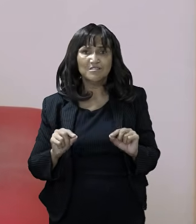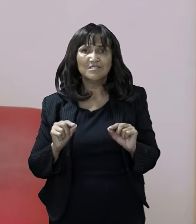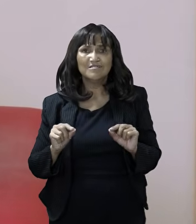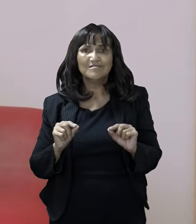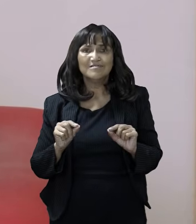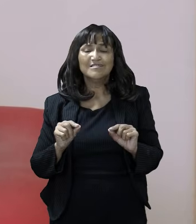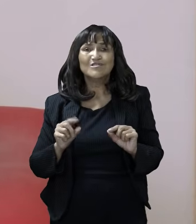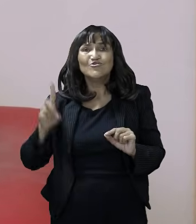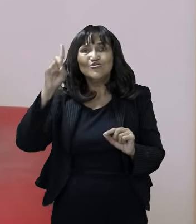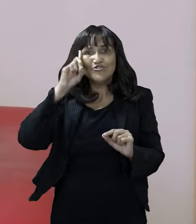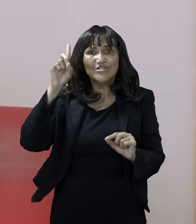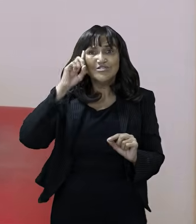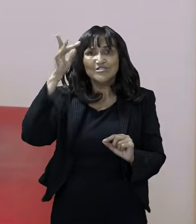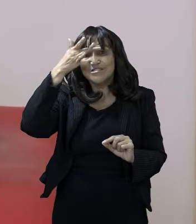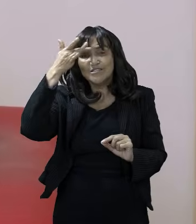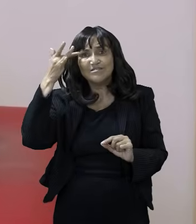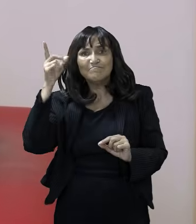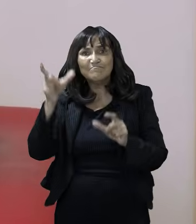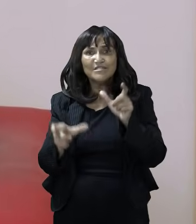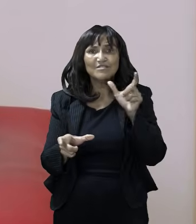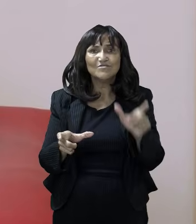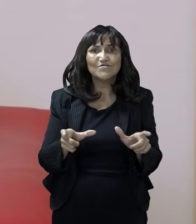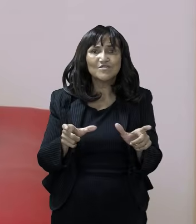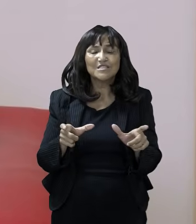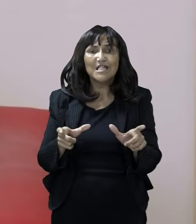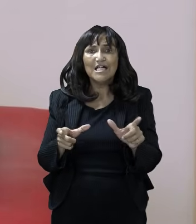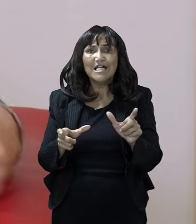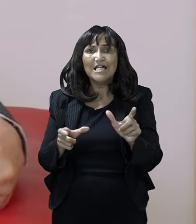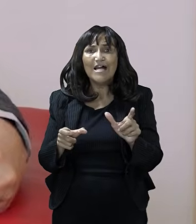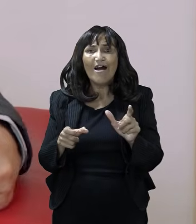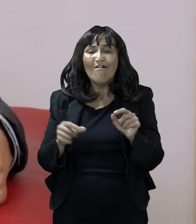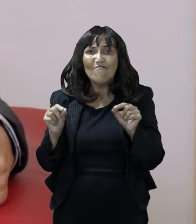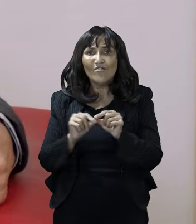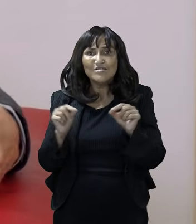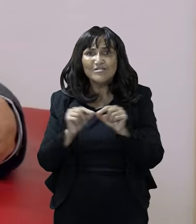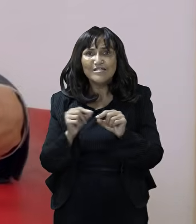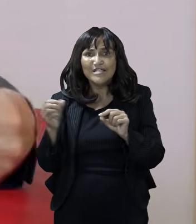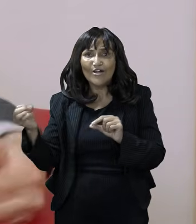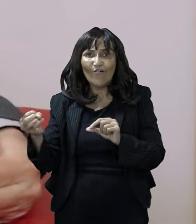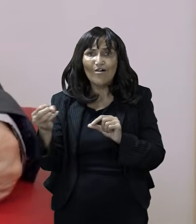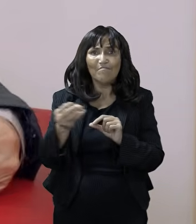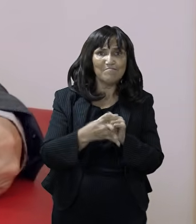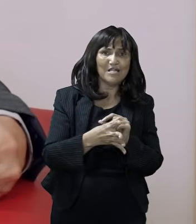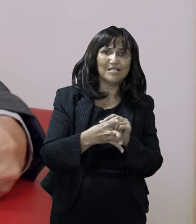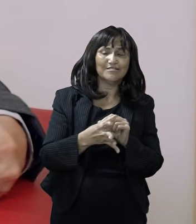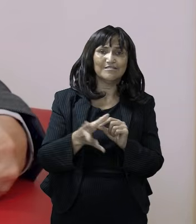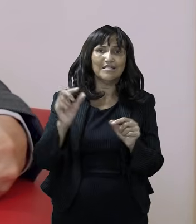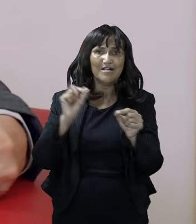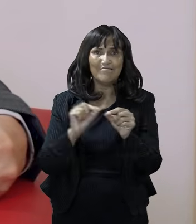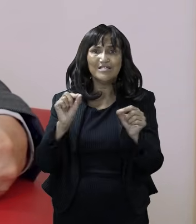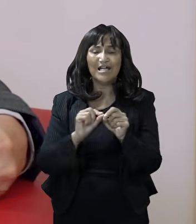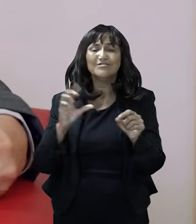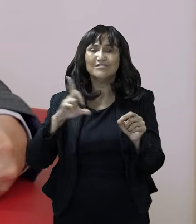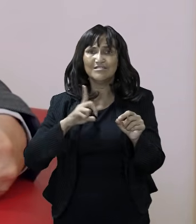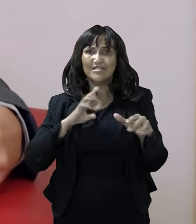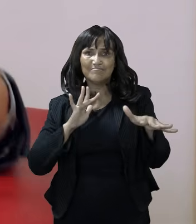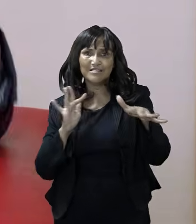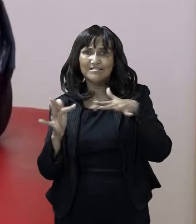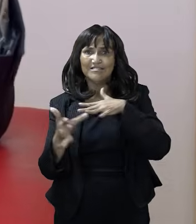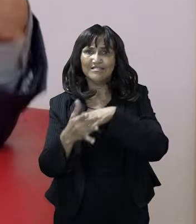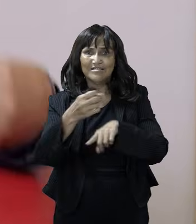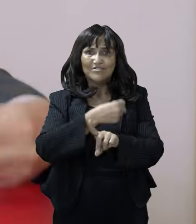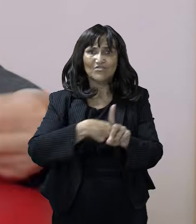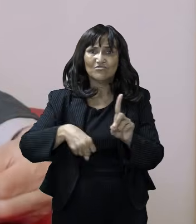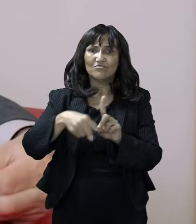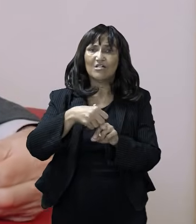no cotidiano das pessoas. Então é reconstruir, porque é verdade que nós temos as redes sociais hoje, entendeu?